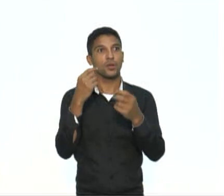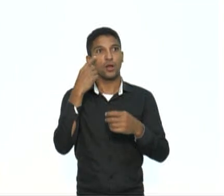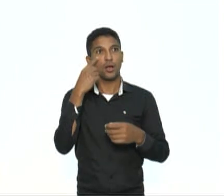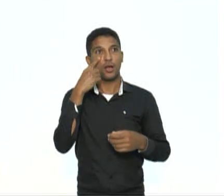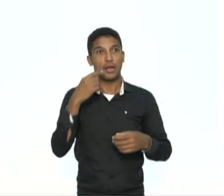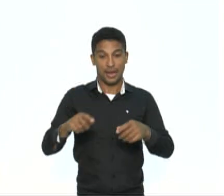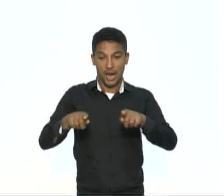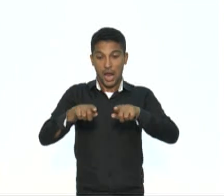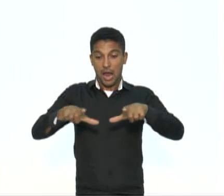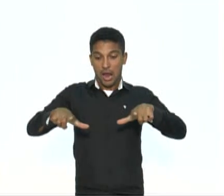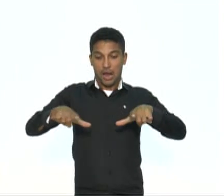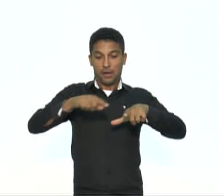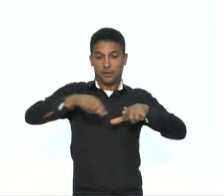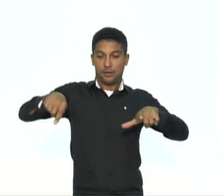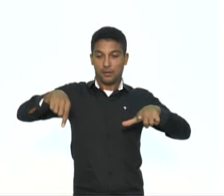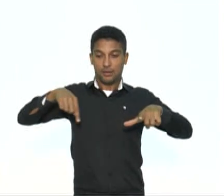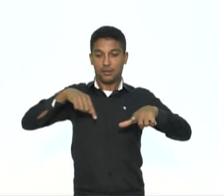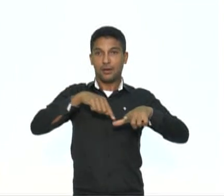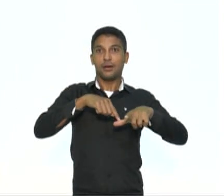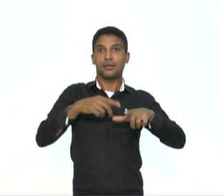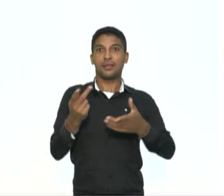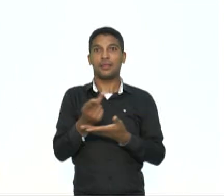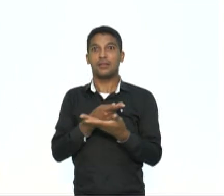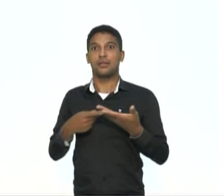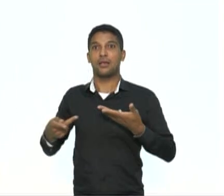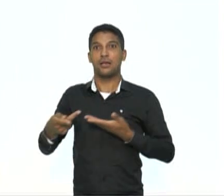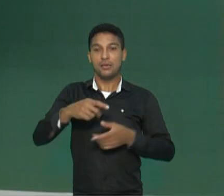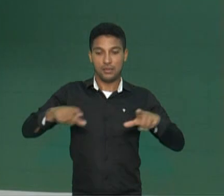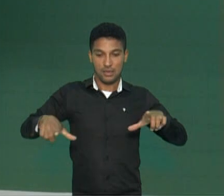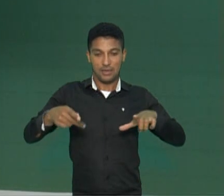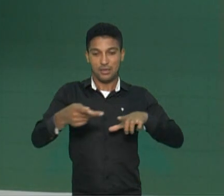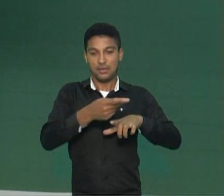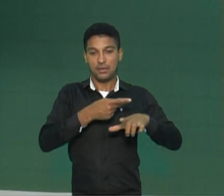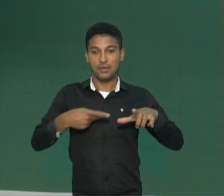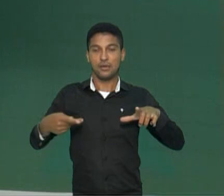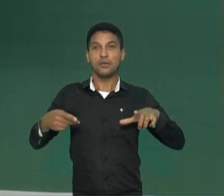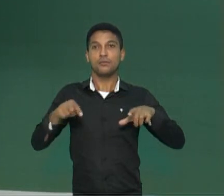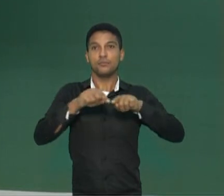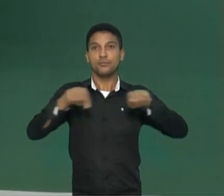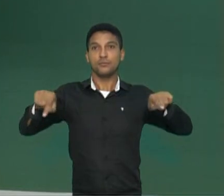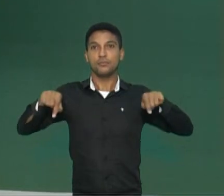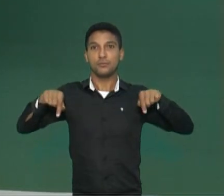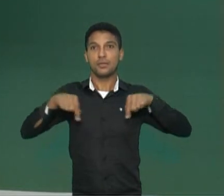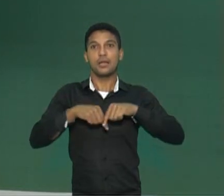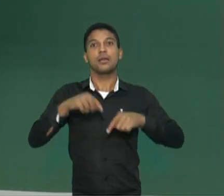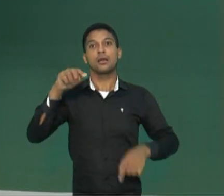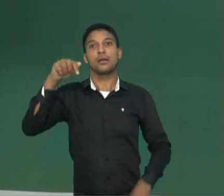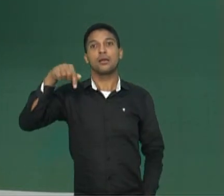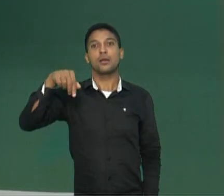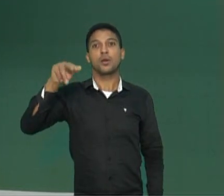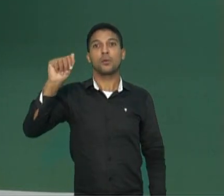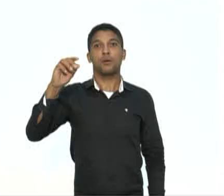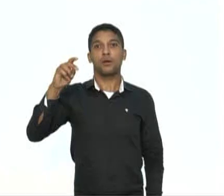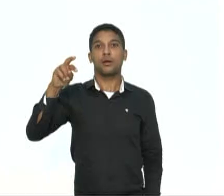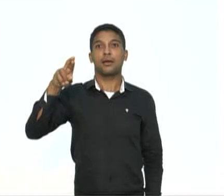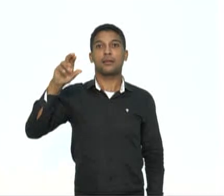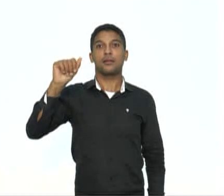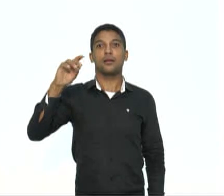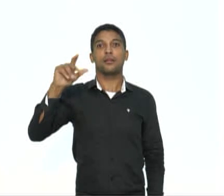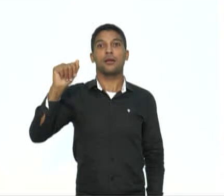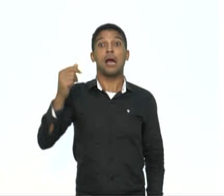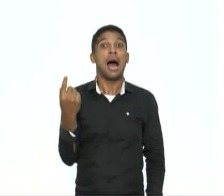planta quadrada, diferente das em cruz que a gente vai ver posteriormente. Recebeu influências